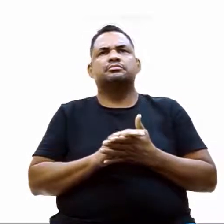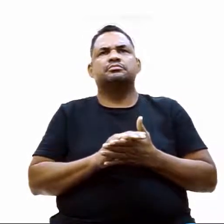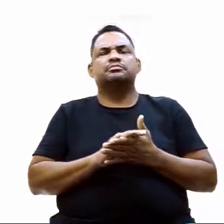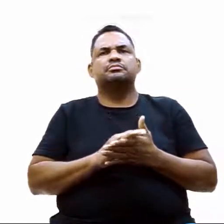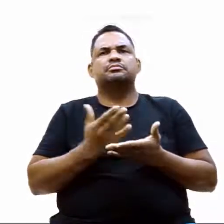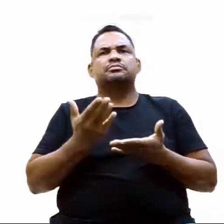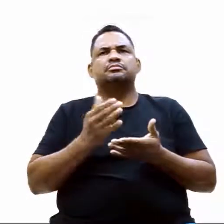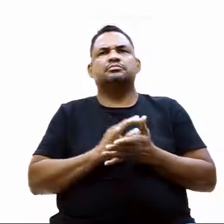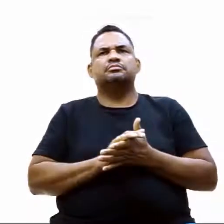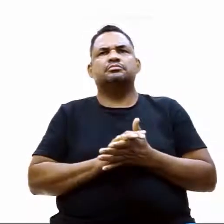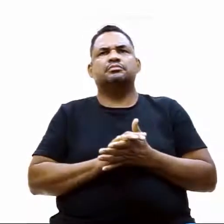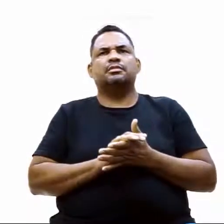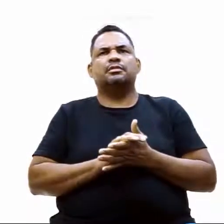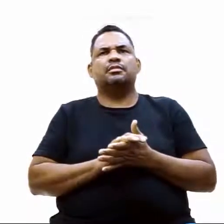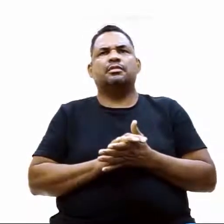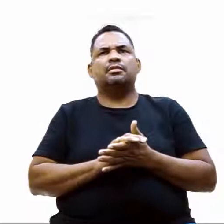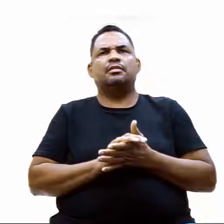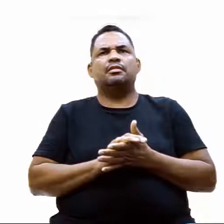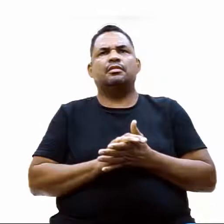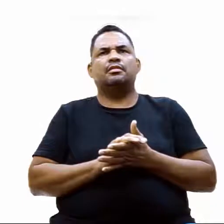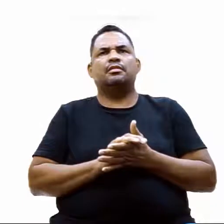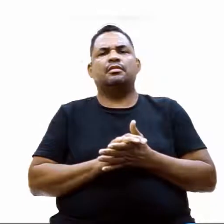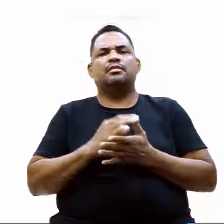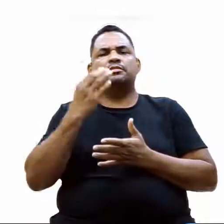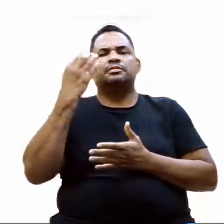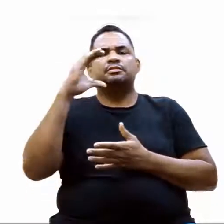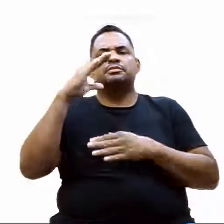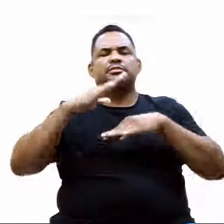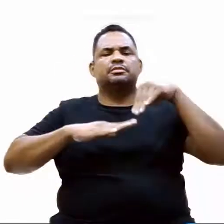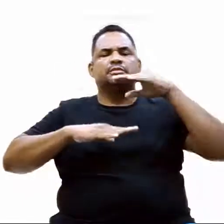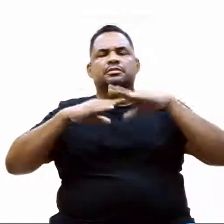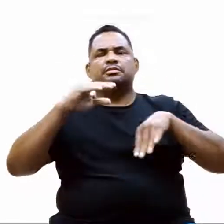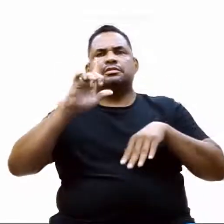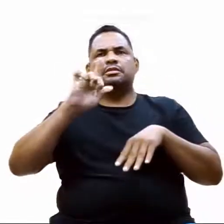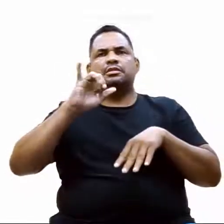expressa o cientista